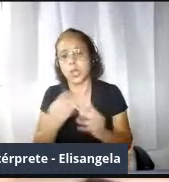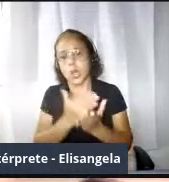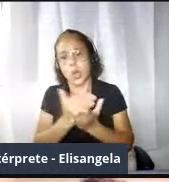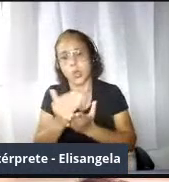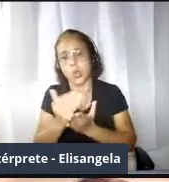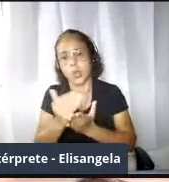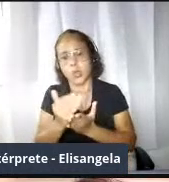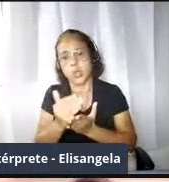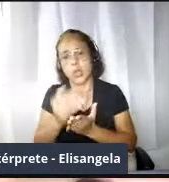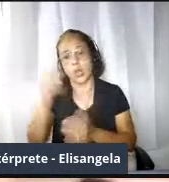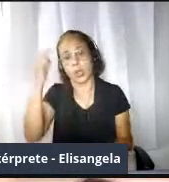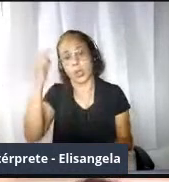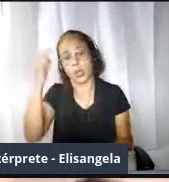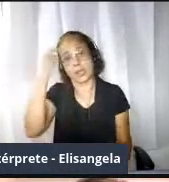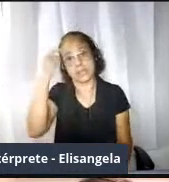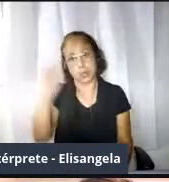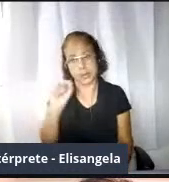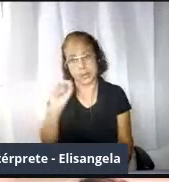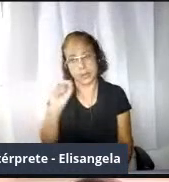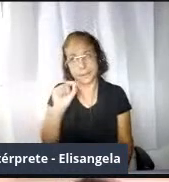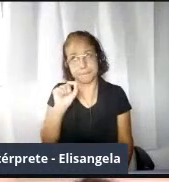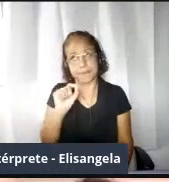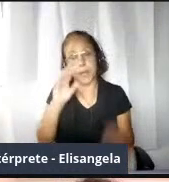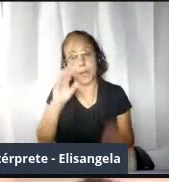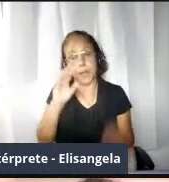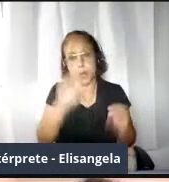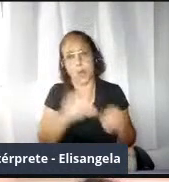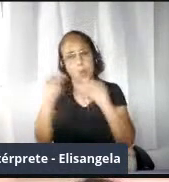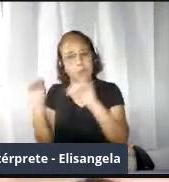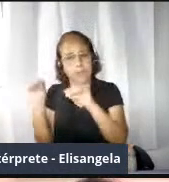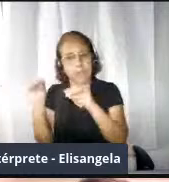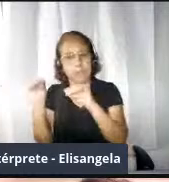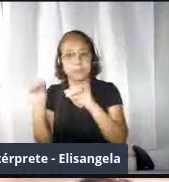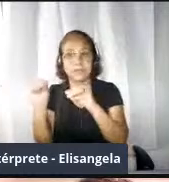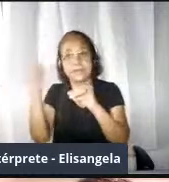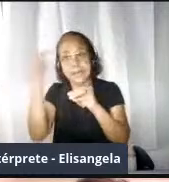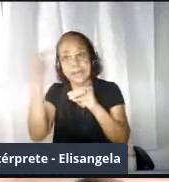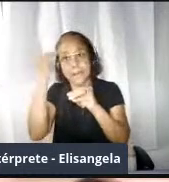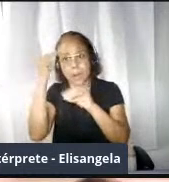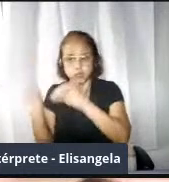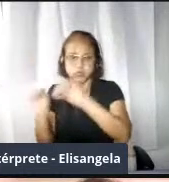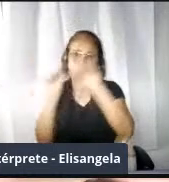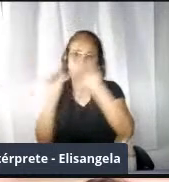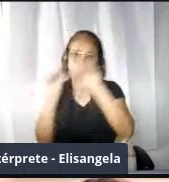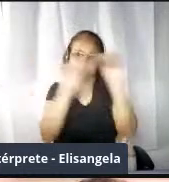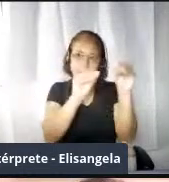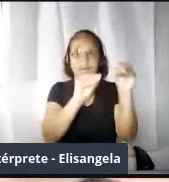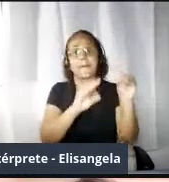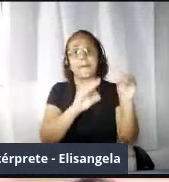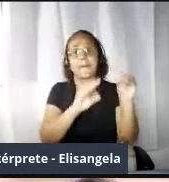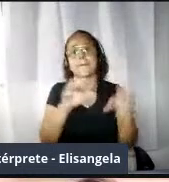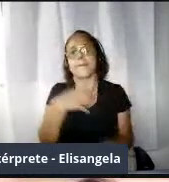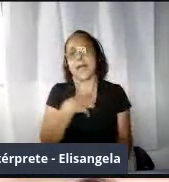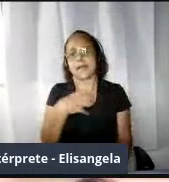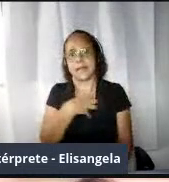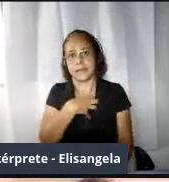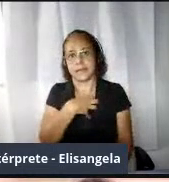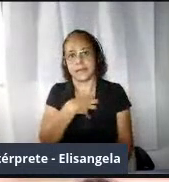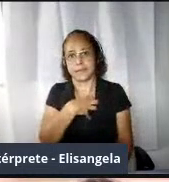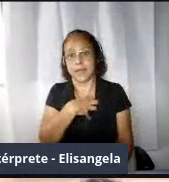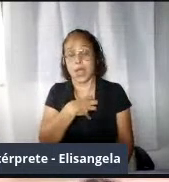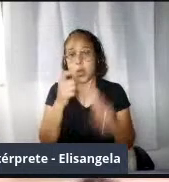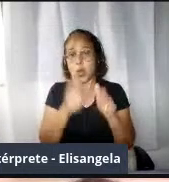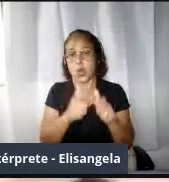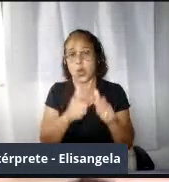de mudar de São Paulo para uma cidade de 75 mil habitantes no interior da Bahia, que é a Valença, né, próximo ao Recôncavo